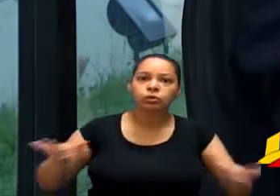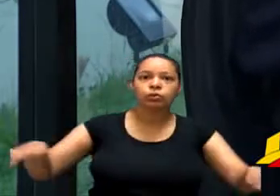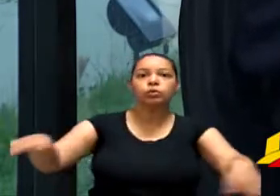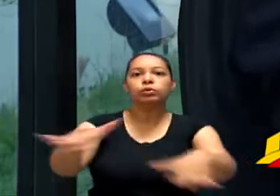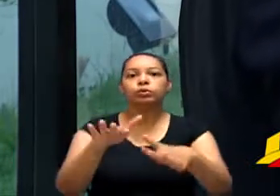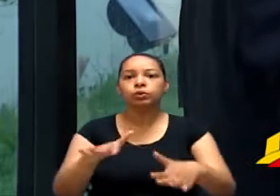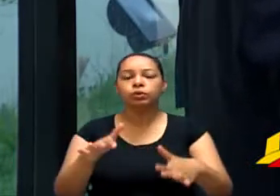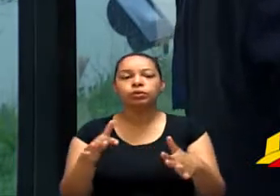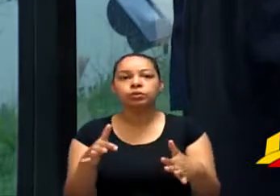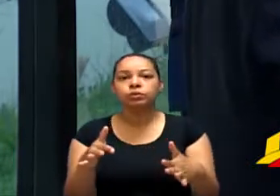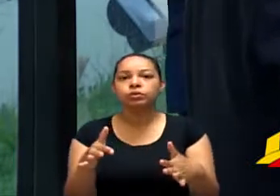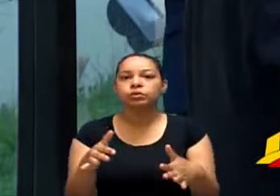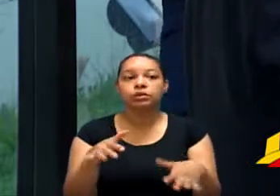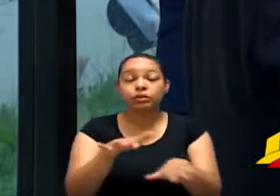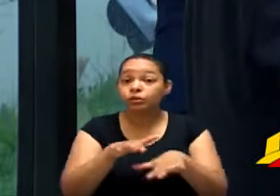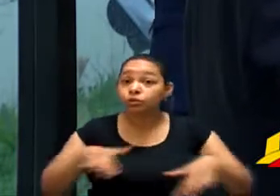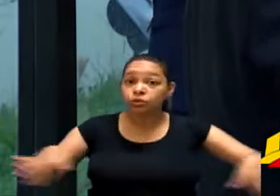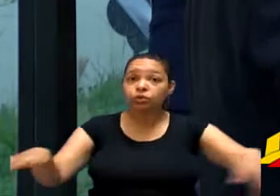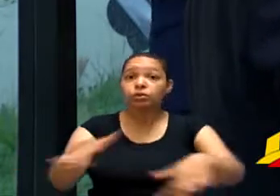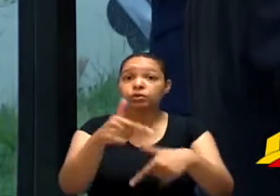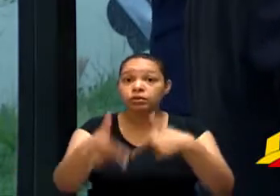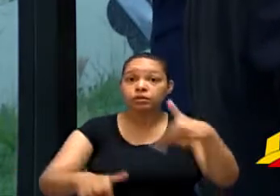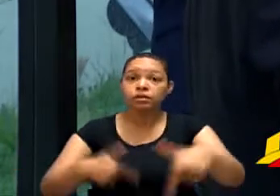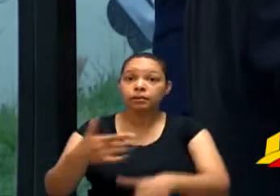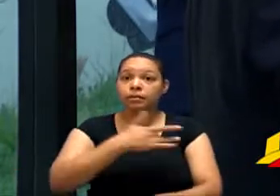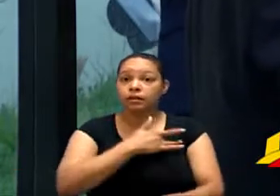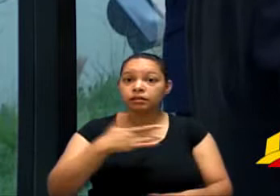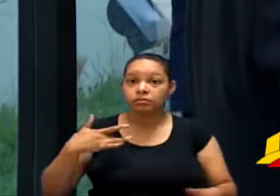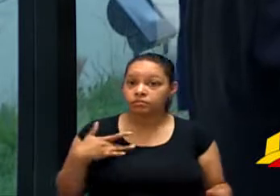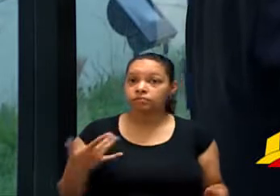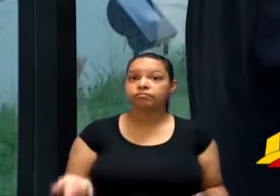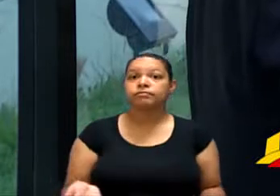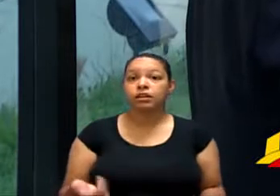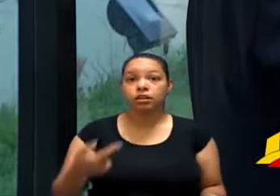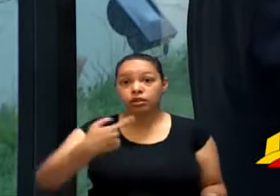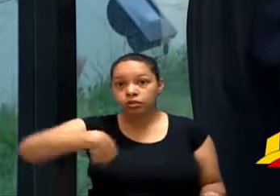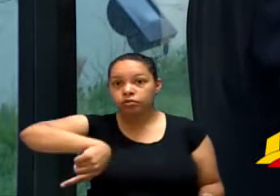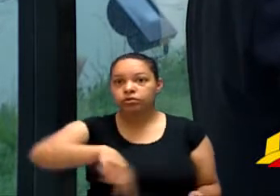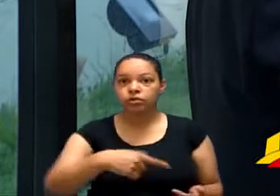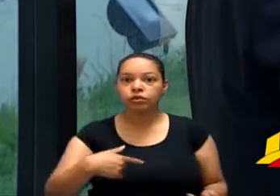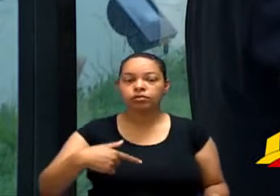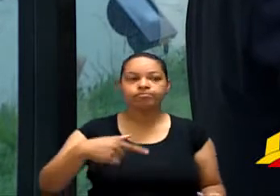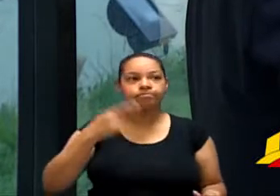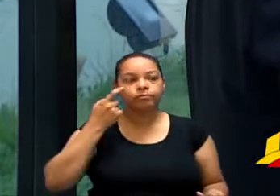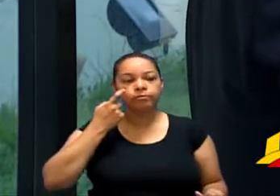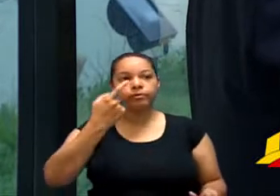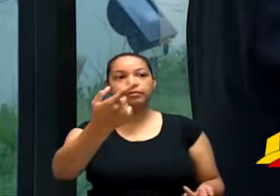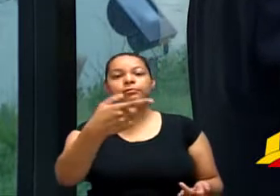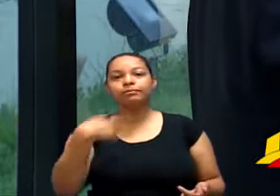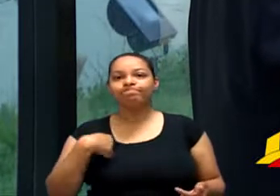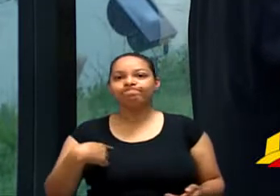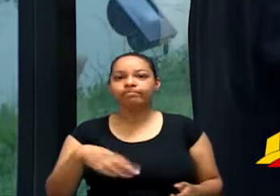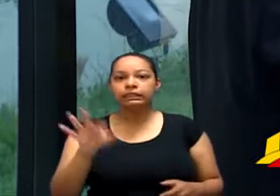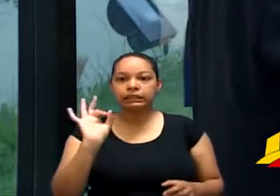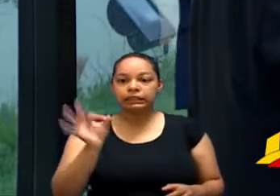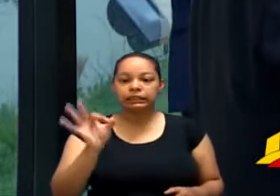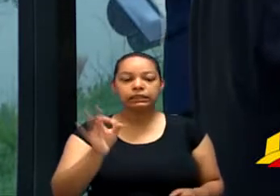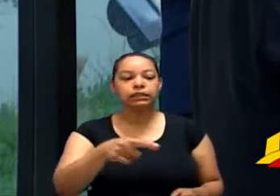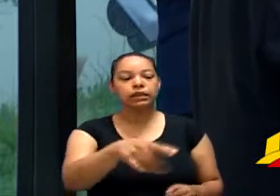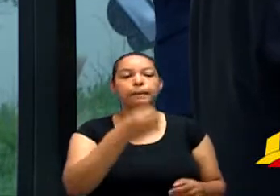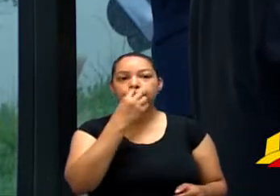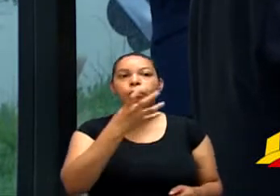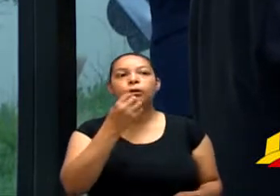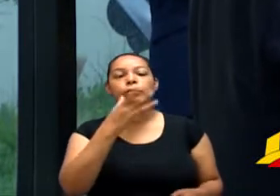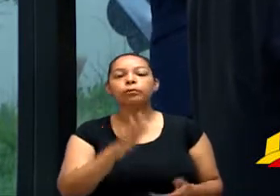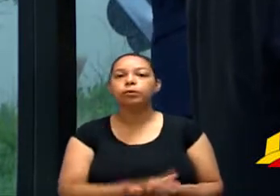e a todos os profissionais de saúde Só aprendemos dar valor mais de uma maneira tão Ampla a essa profissão e